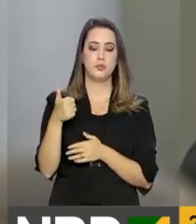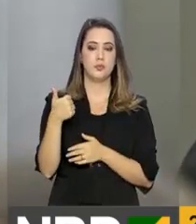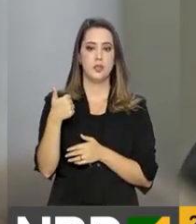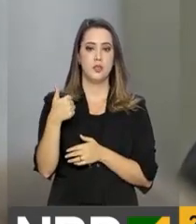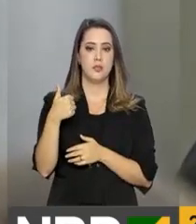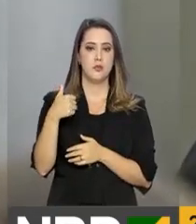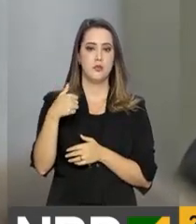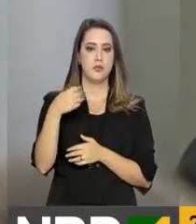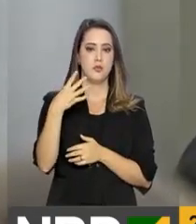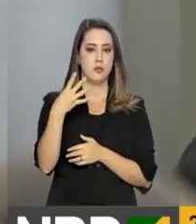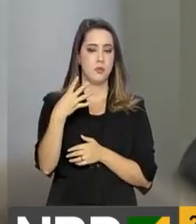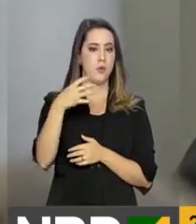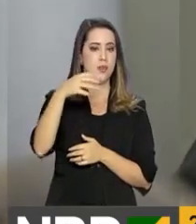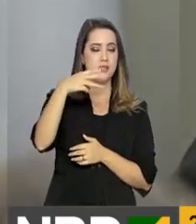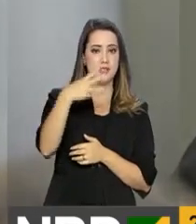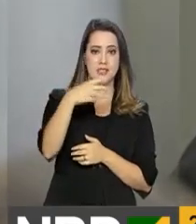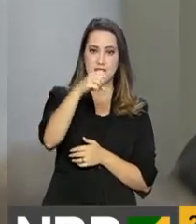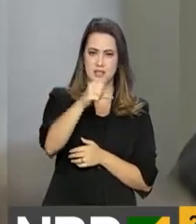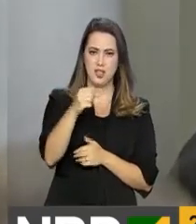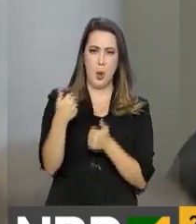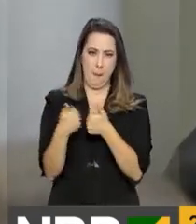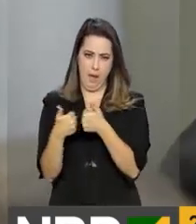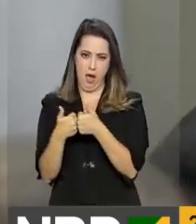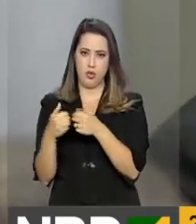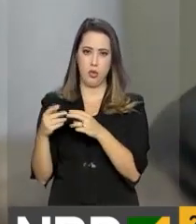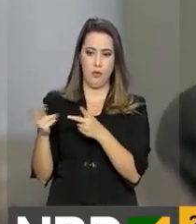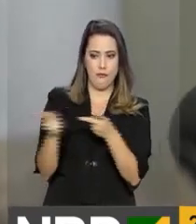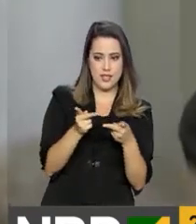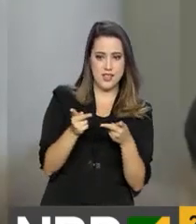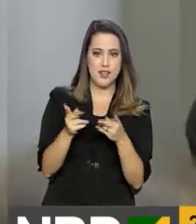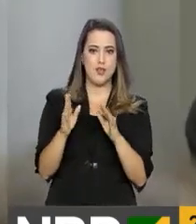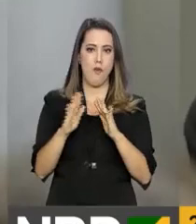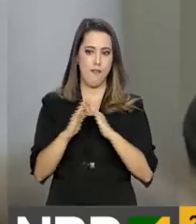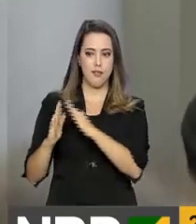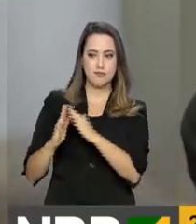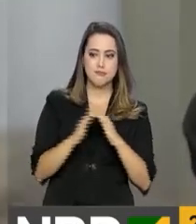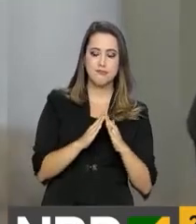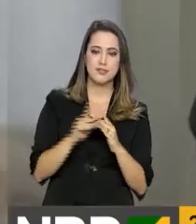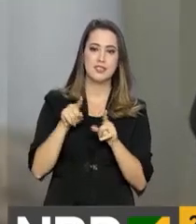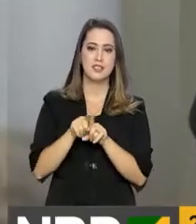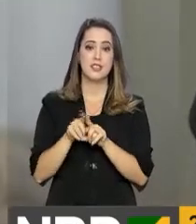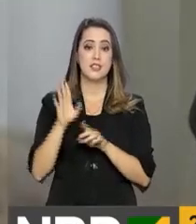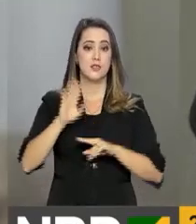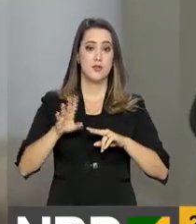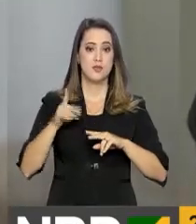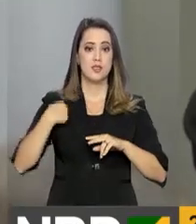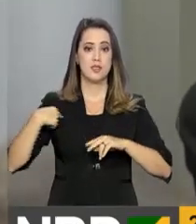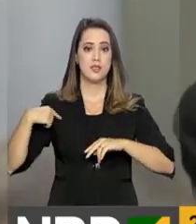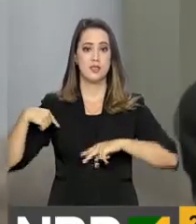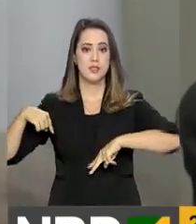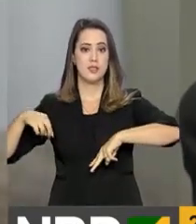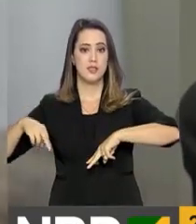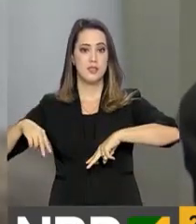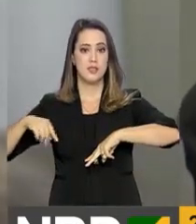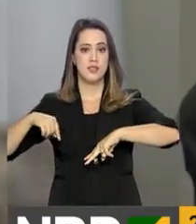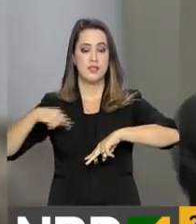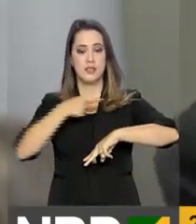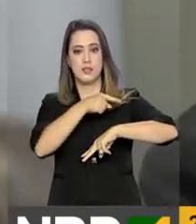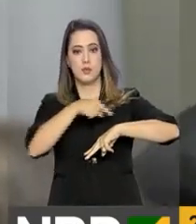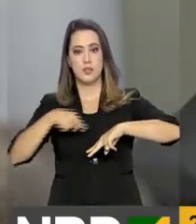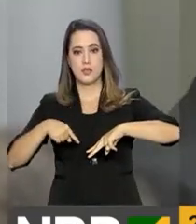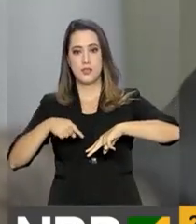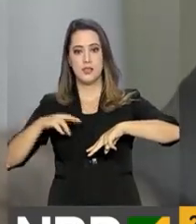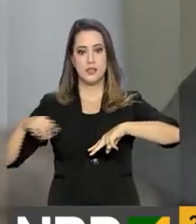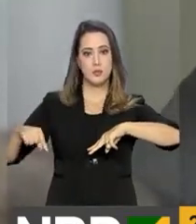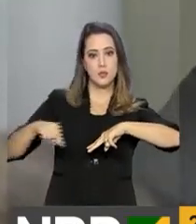e você, 1439. E ele se recordou, Ives, de um dia ele descendo a Casa Branca e eu subindo. E é uma